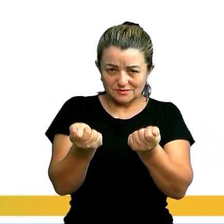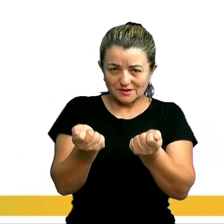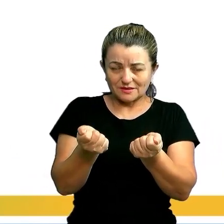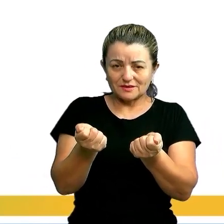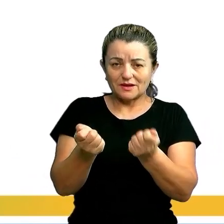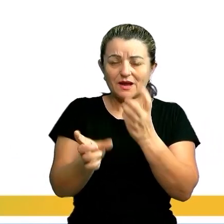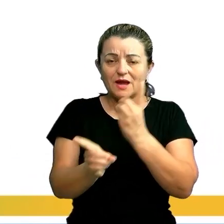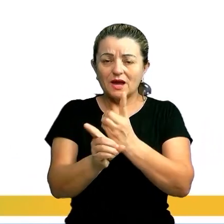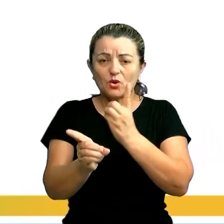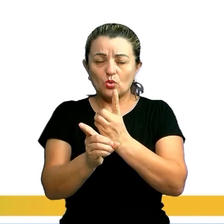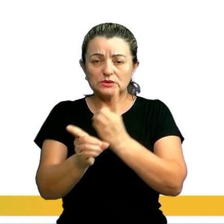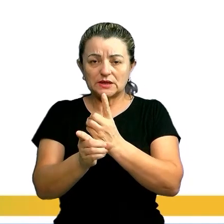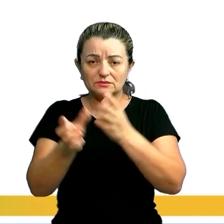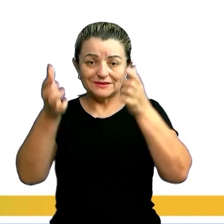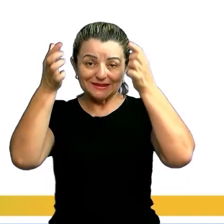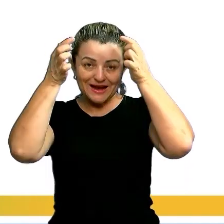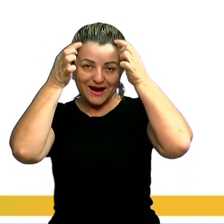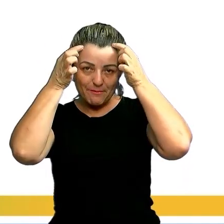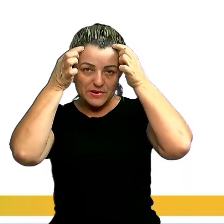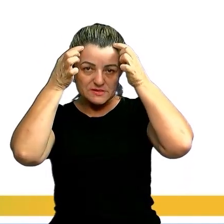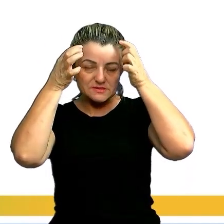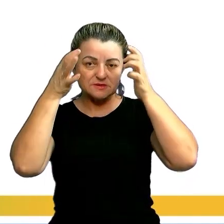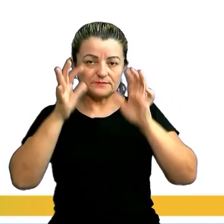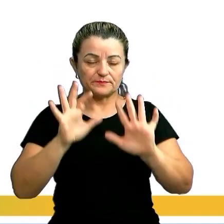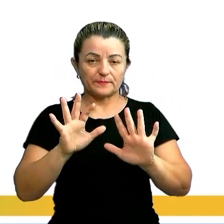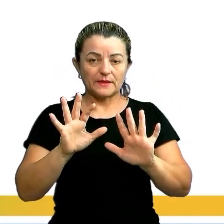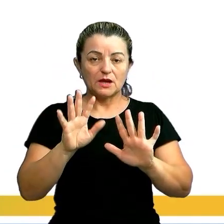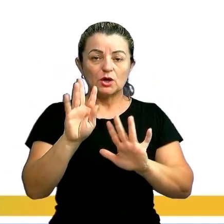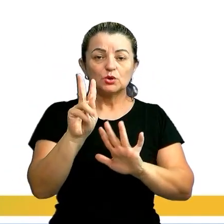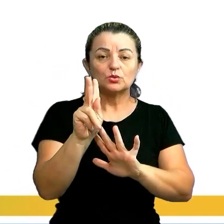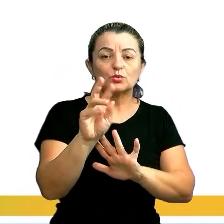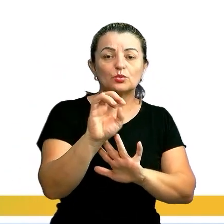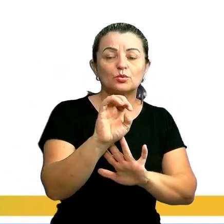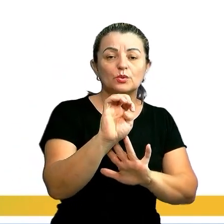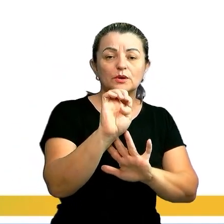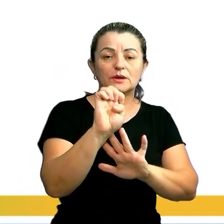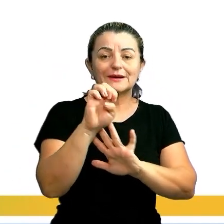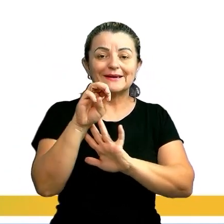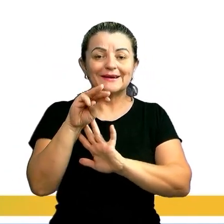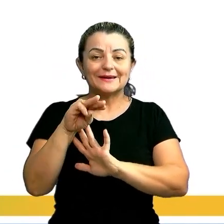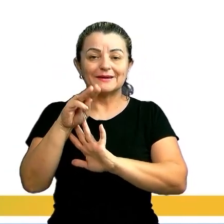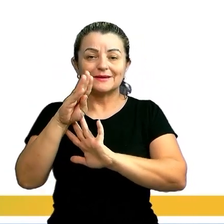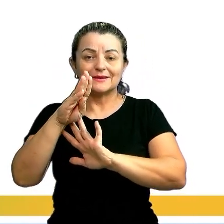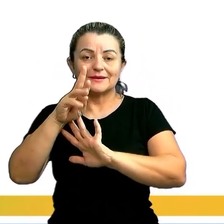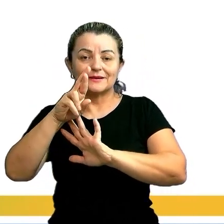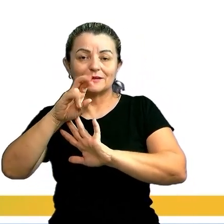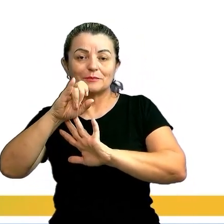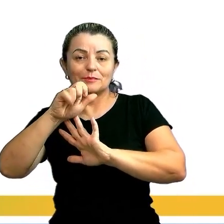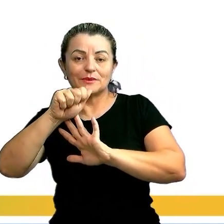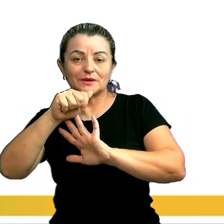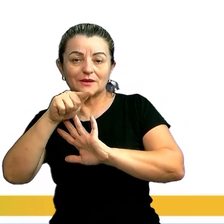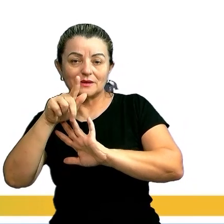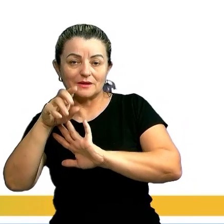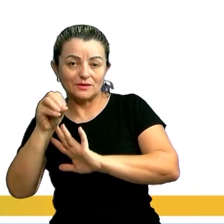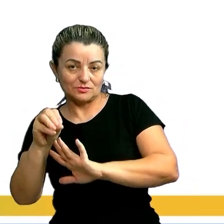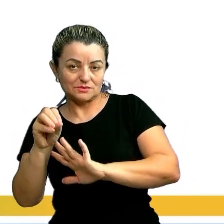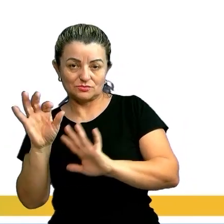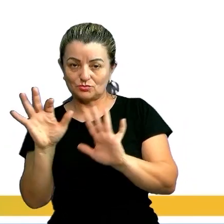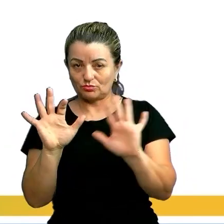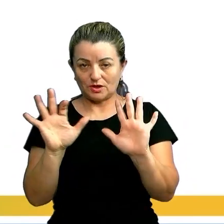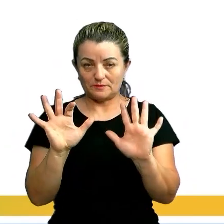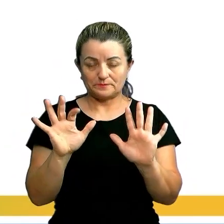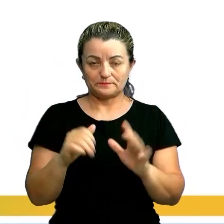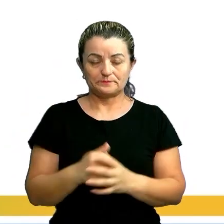cabeça. Ok? Então, por esse cladograma, por essa árvore filogenética, não há essa